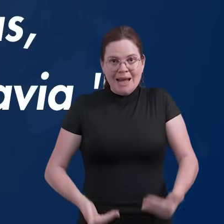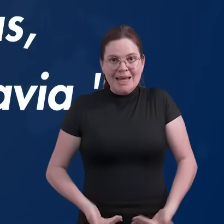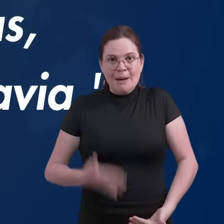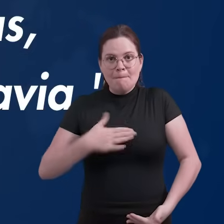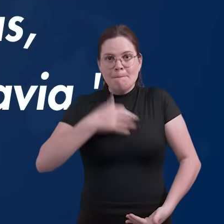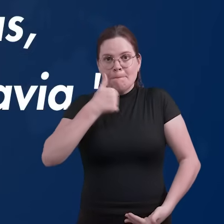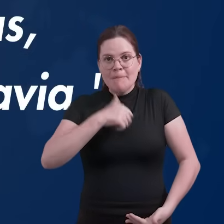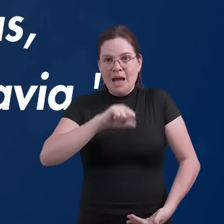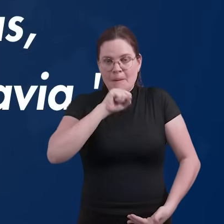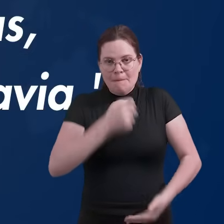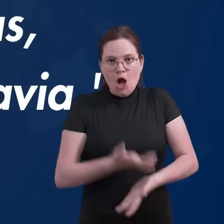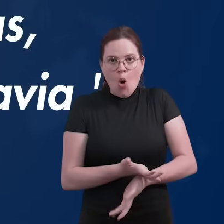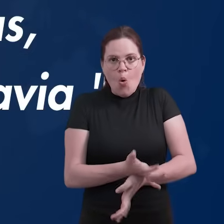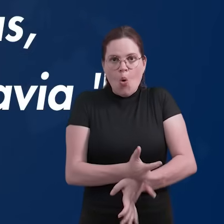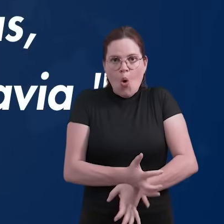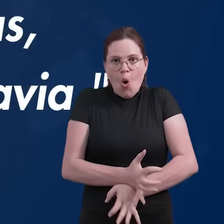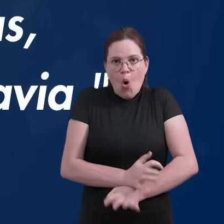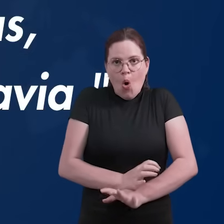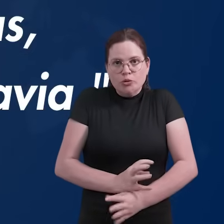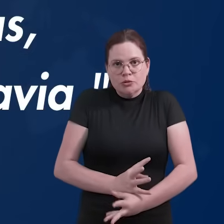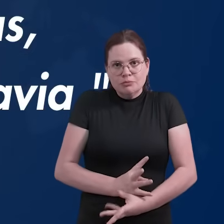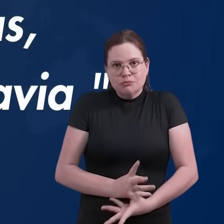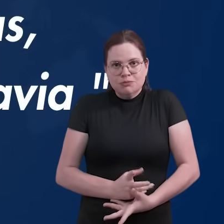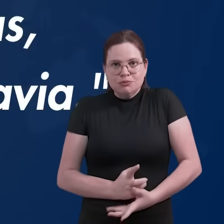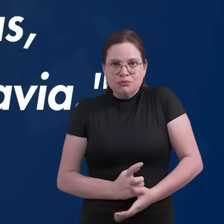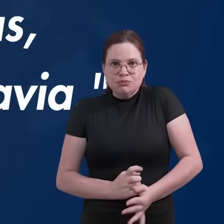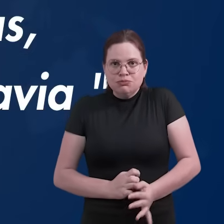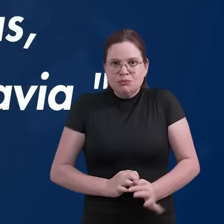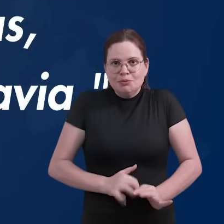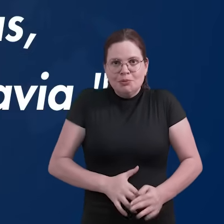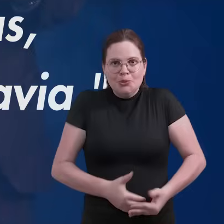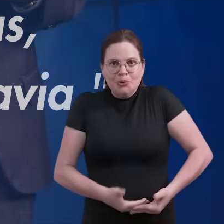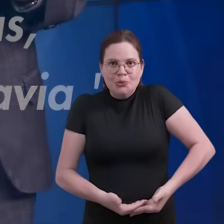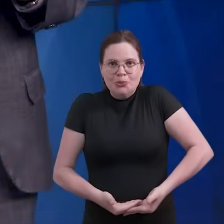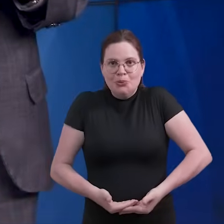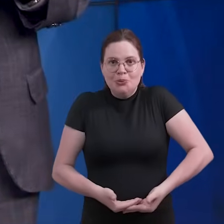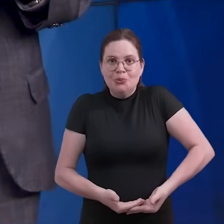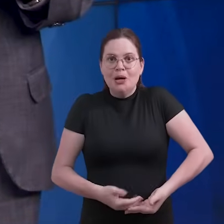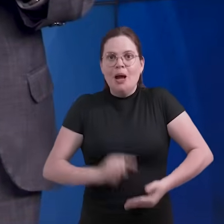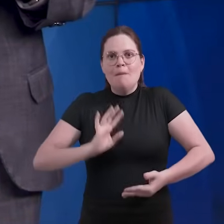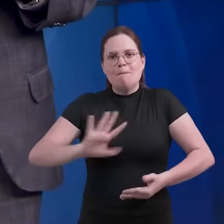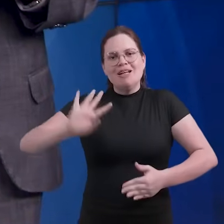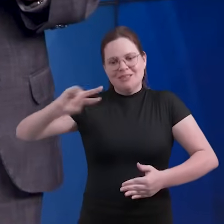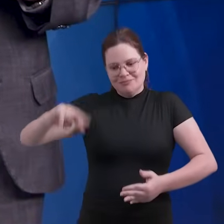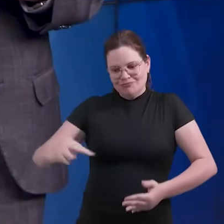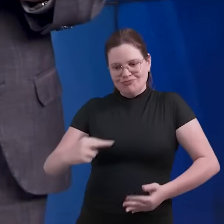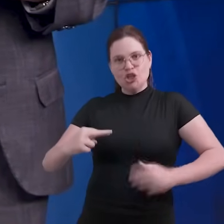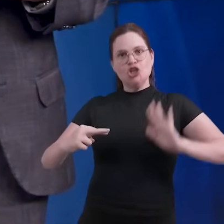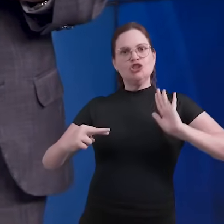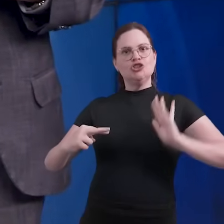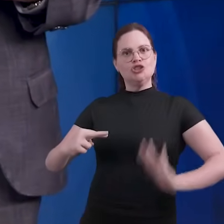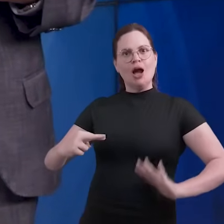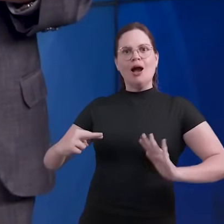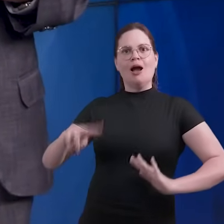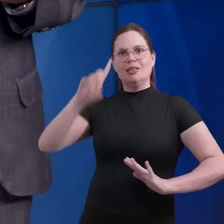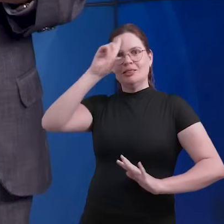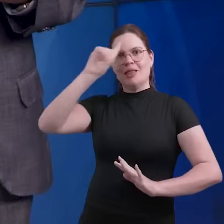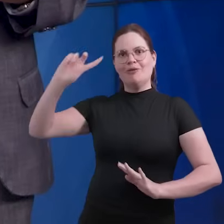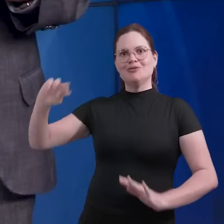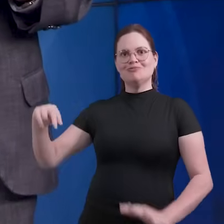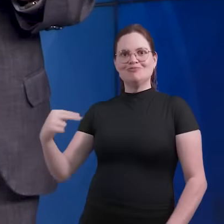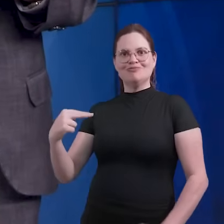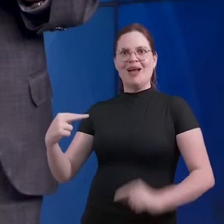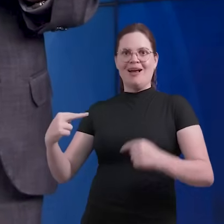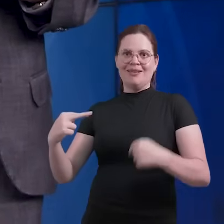no ventre, mas ele diz assim, mas os teus olhos já me contemplavam. Então era mostrando a salvação, a eleição do